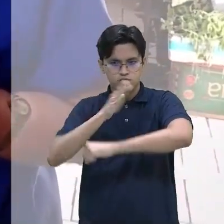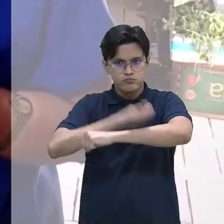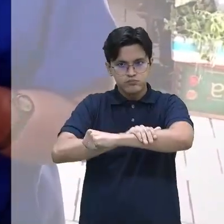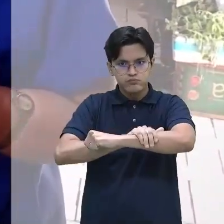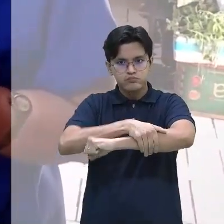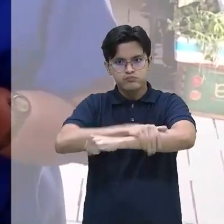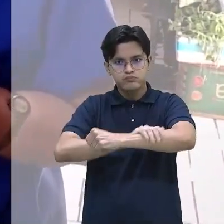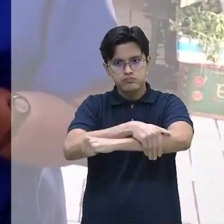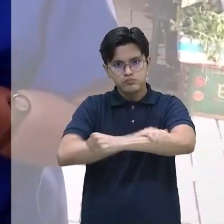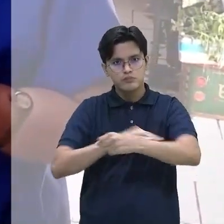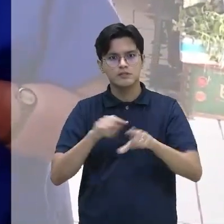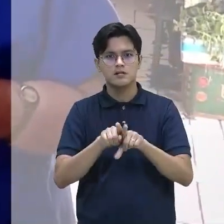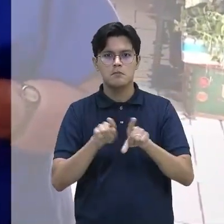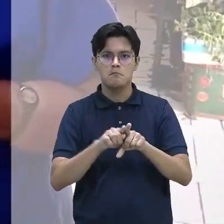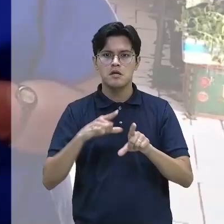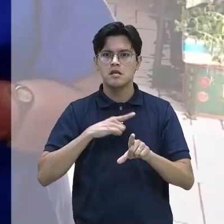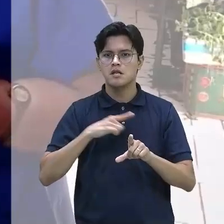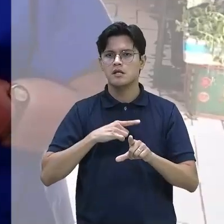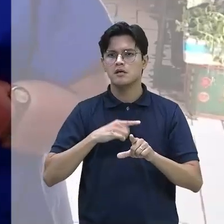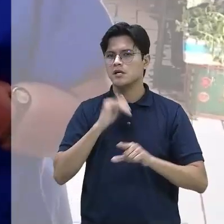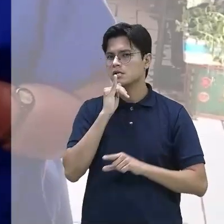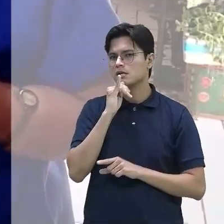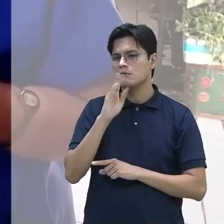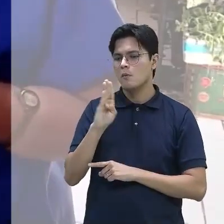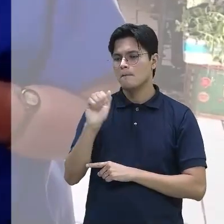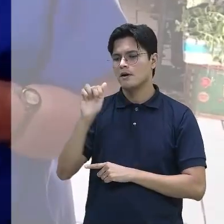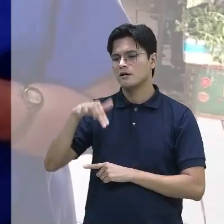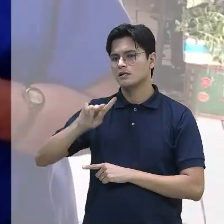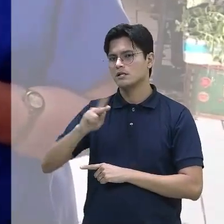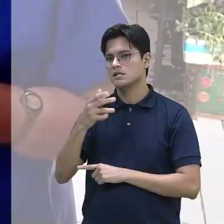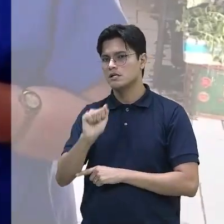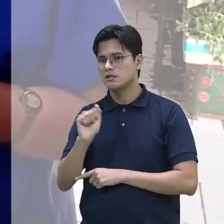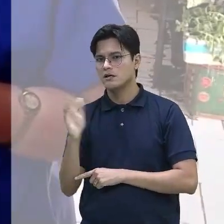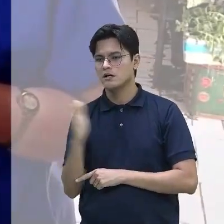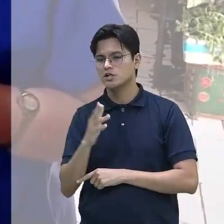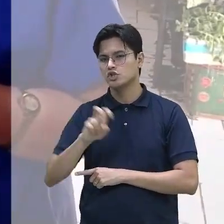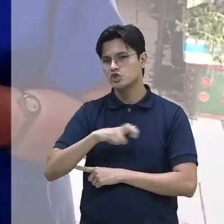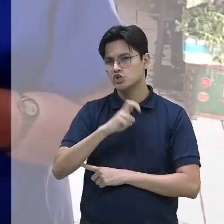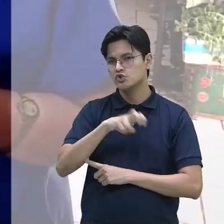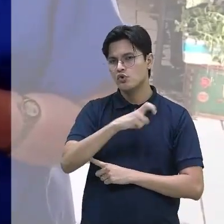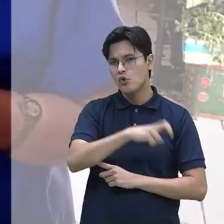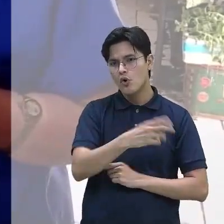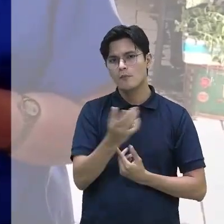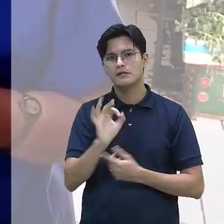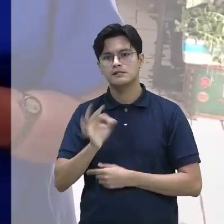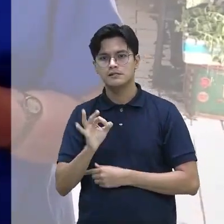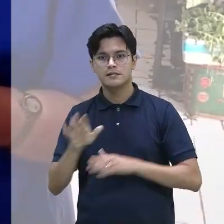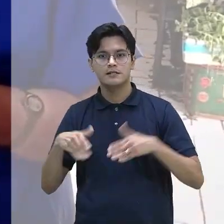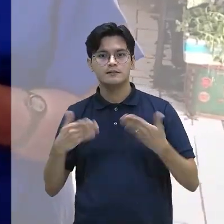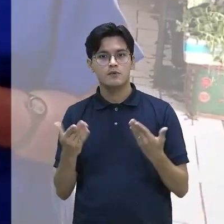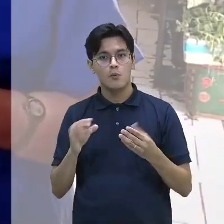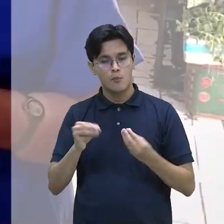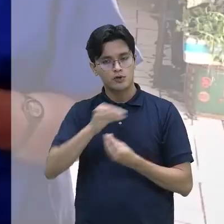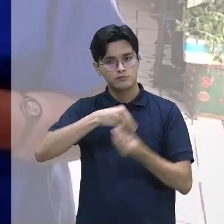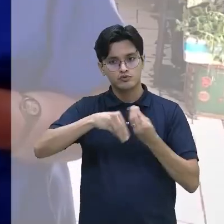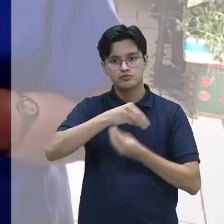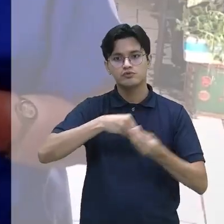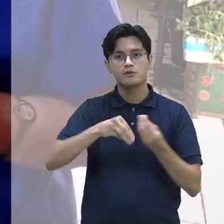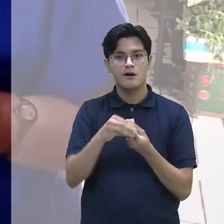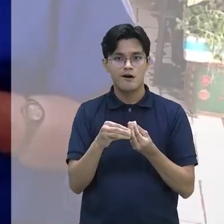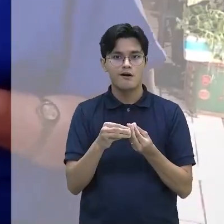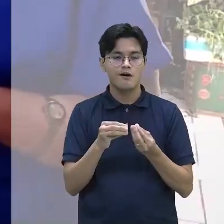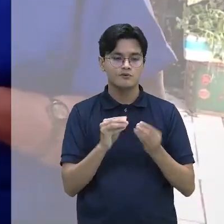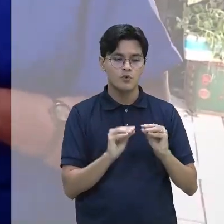a banha da cobra, pega o mastruz e o breu, né, que é pilado e coloca depois no local onde